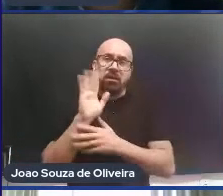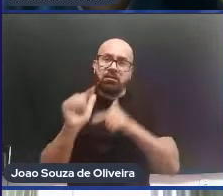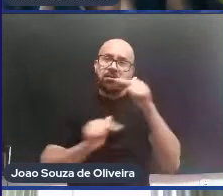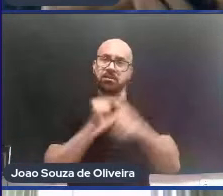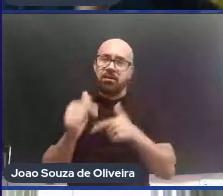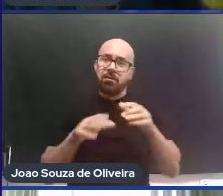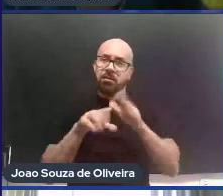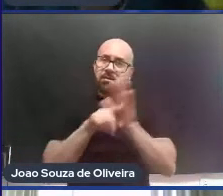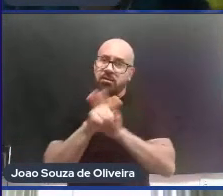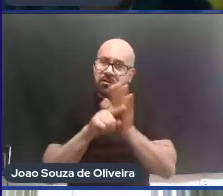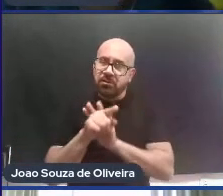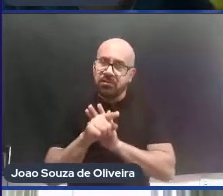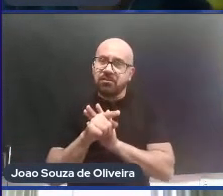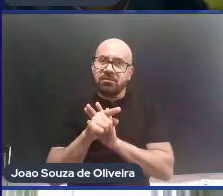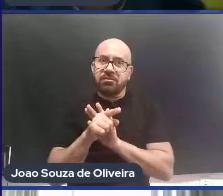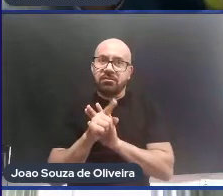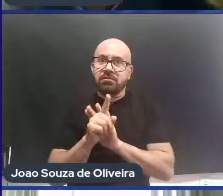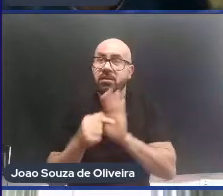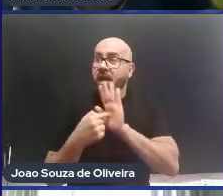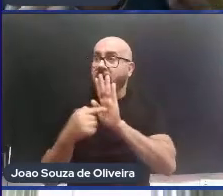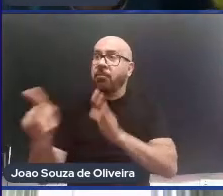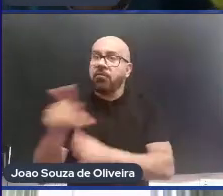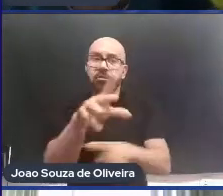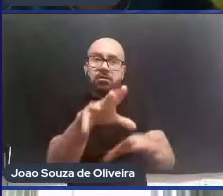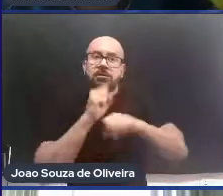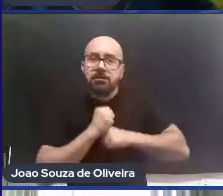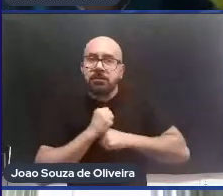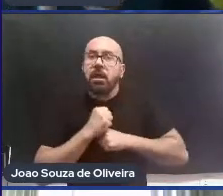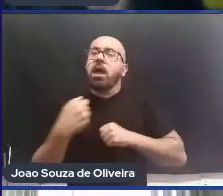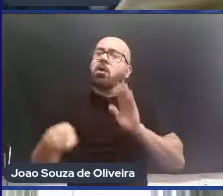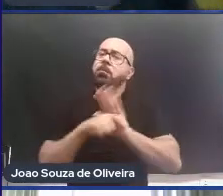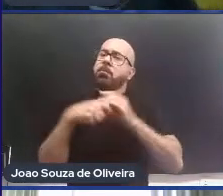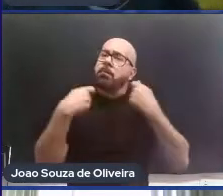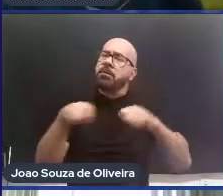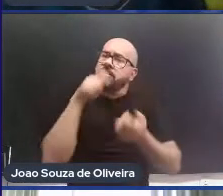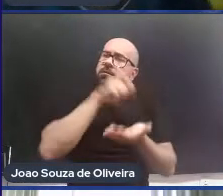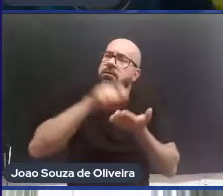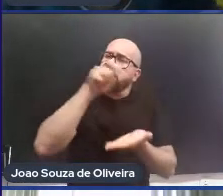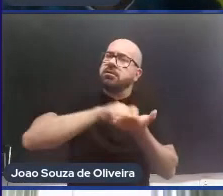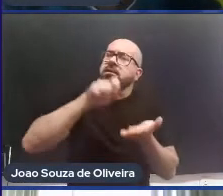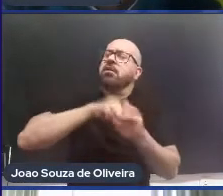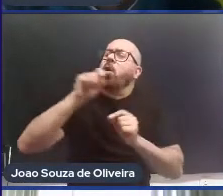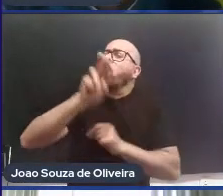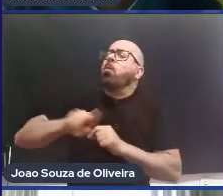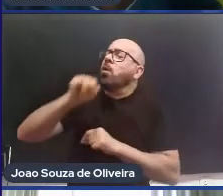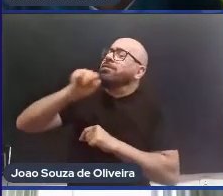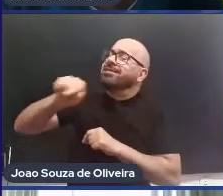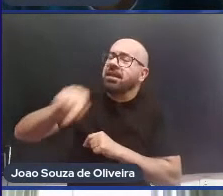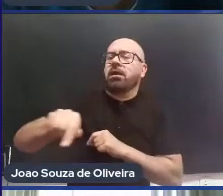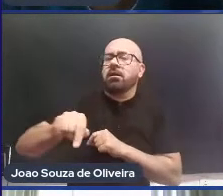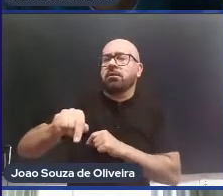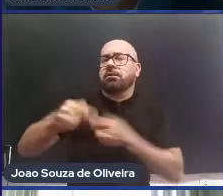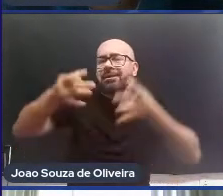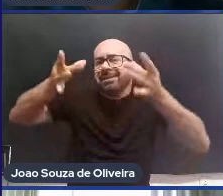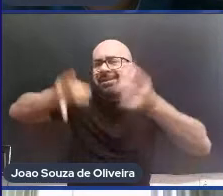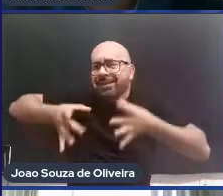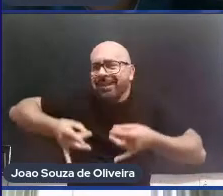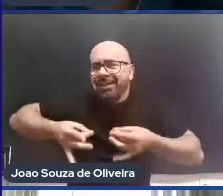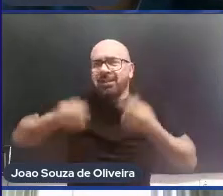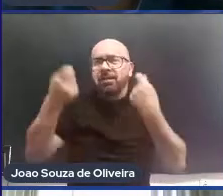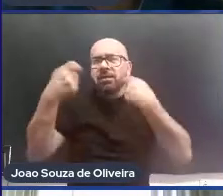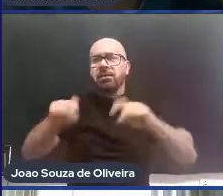nosso trabalho de conclusão de curso cheio e um professor eu preciso escrever como um professor usa ela e não